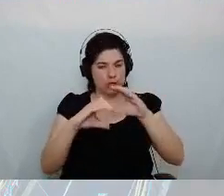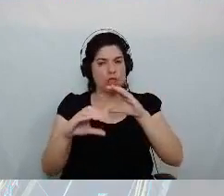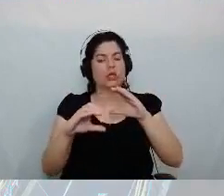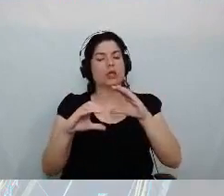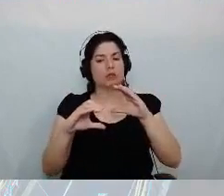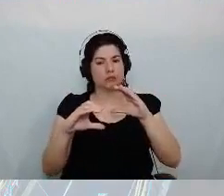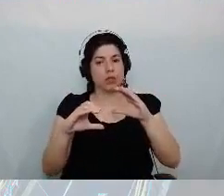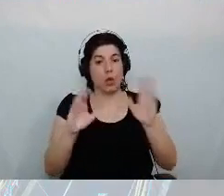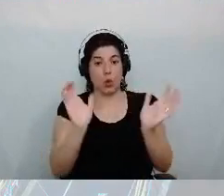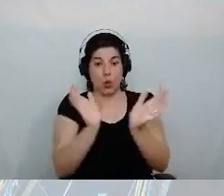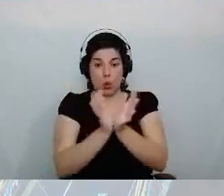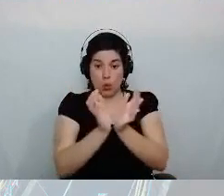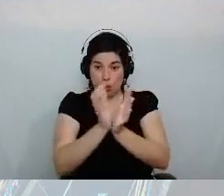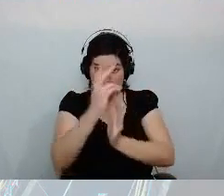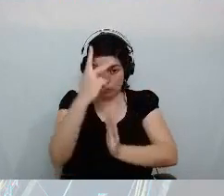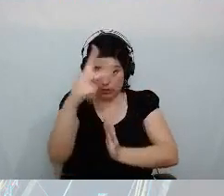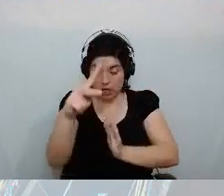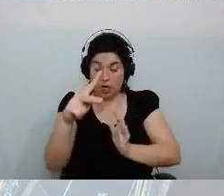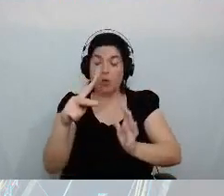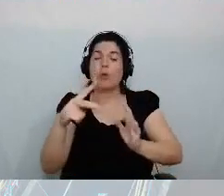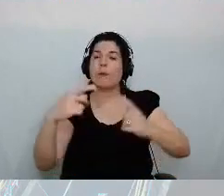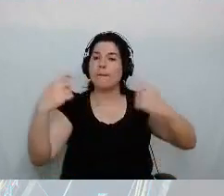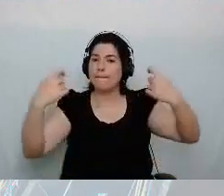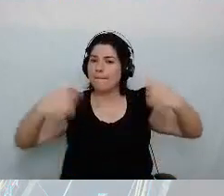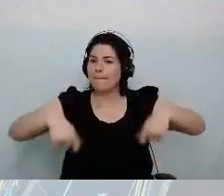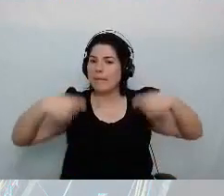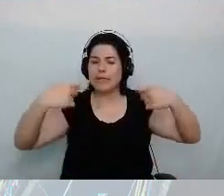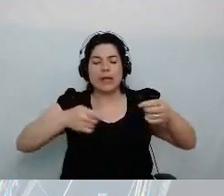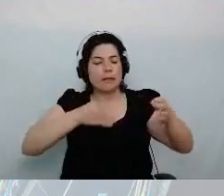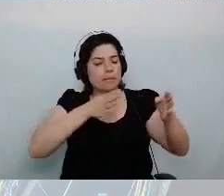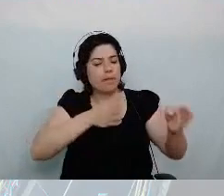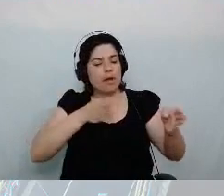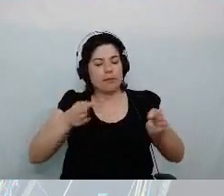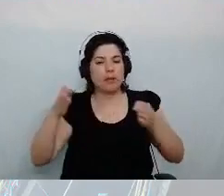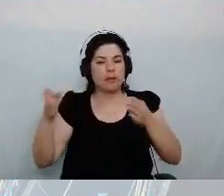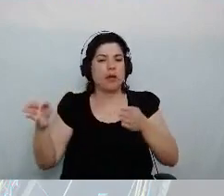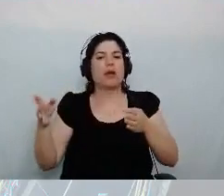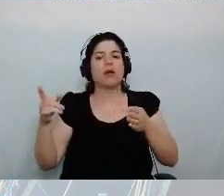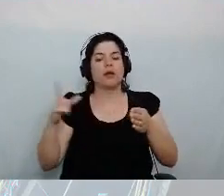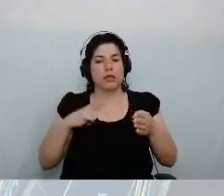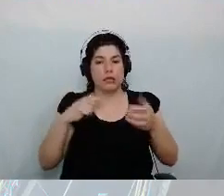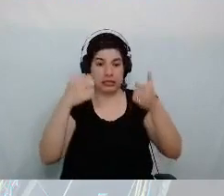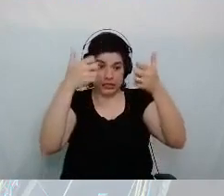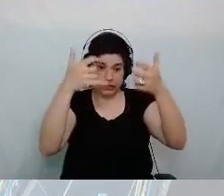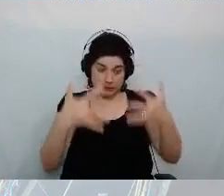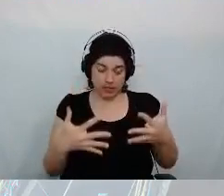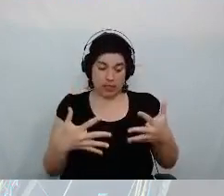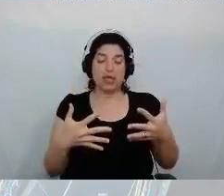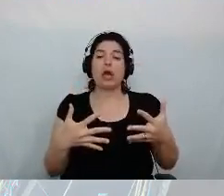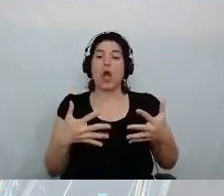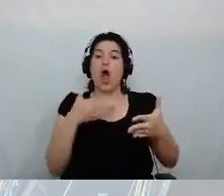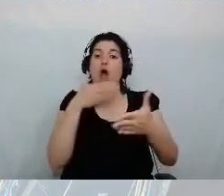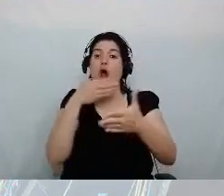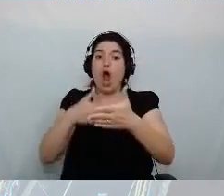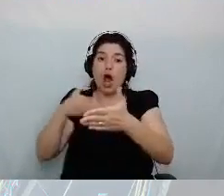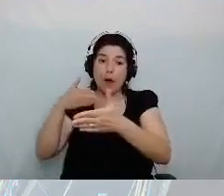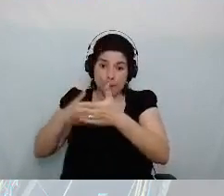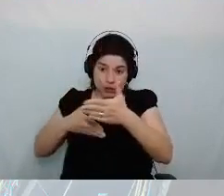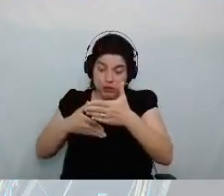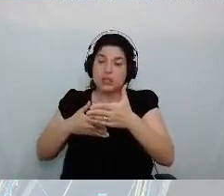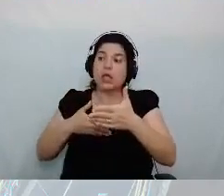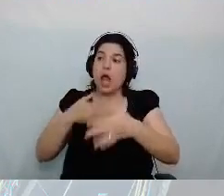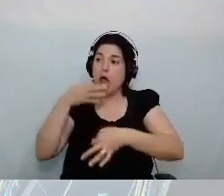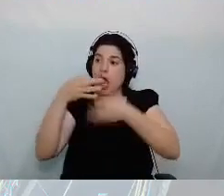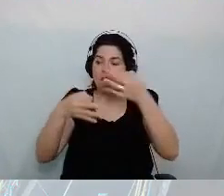times de vocês, ela tem que ser nessa maneira. Dê contexto, quebre todas as objeções que você pode encontrar no dia a